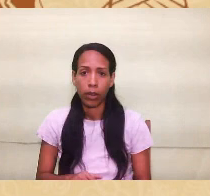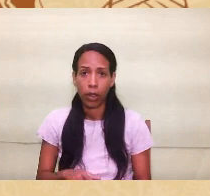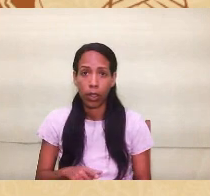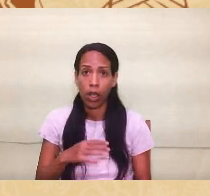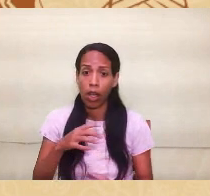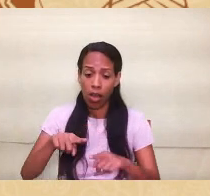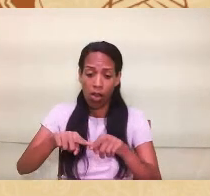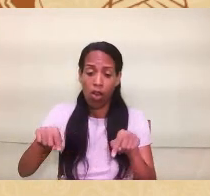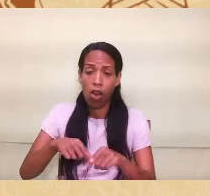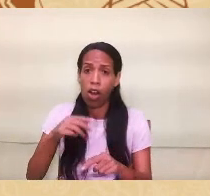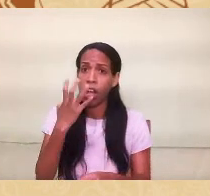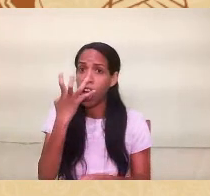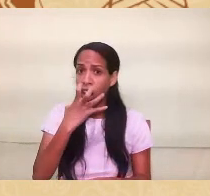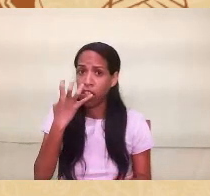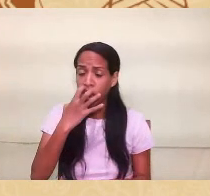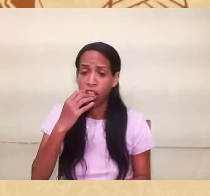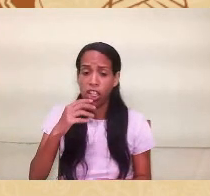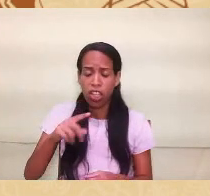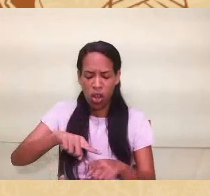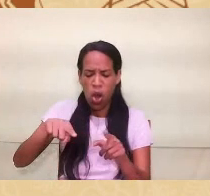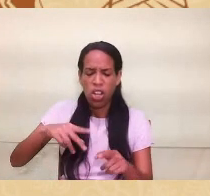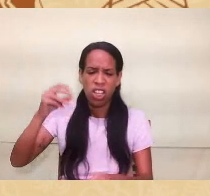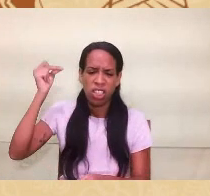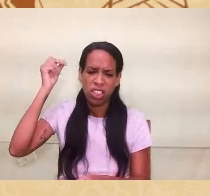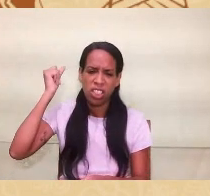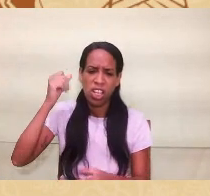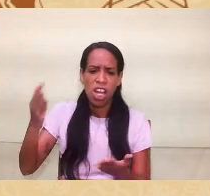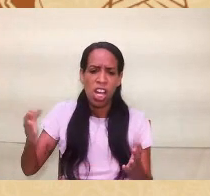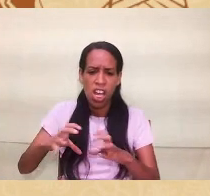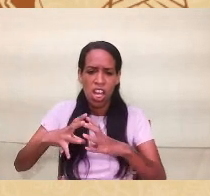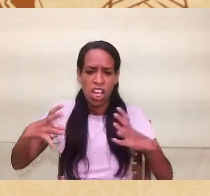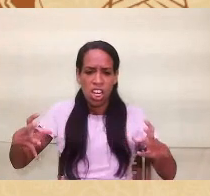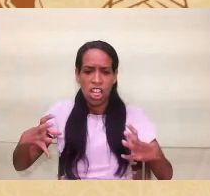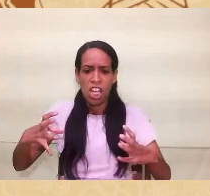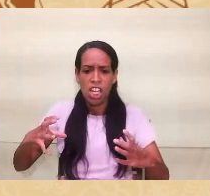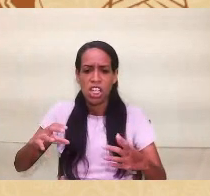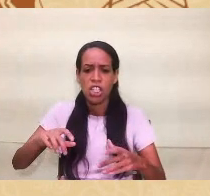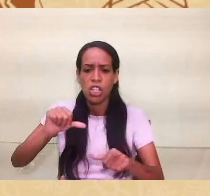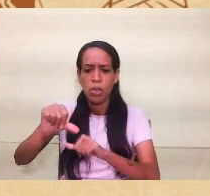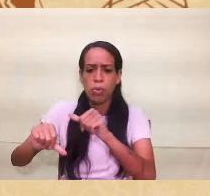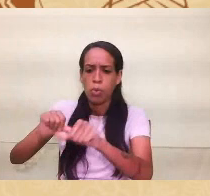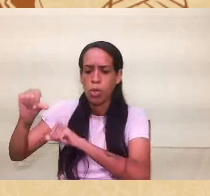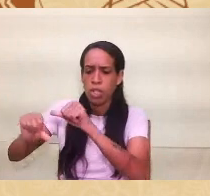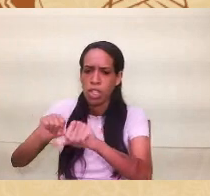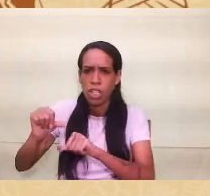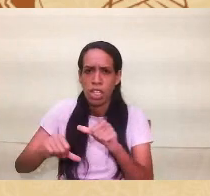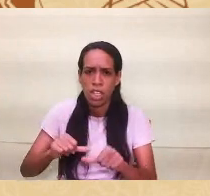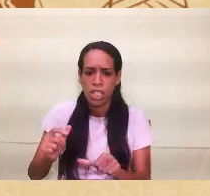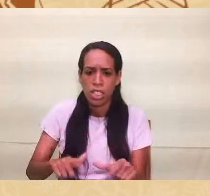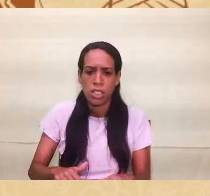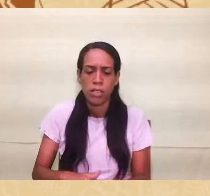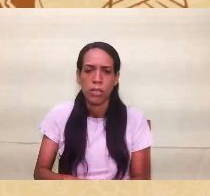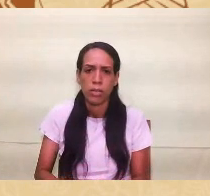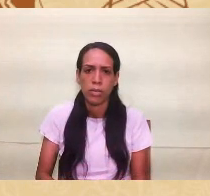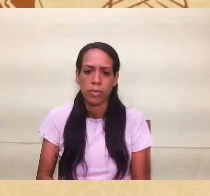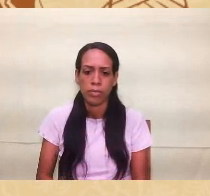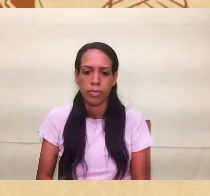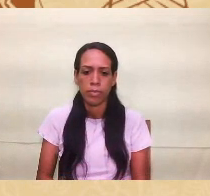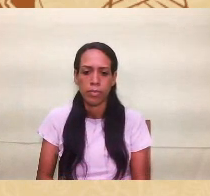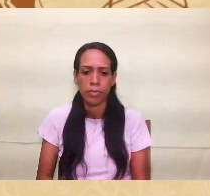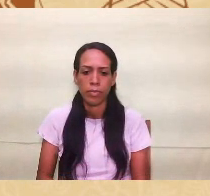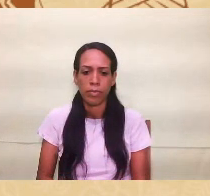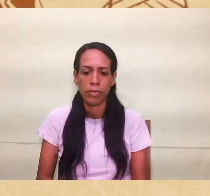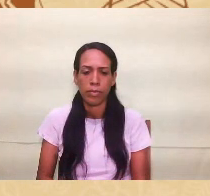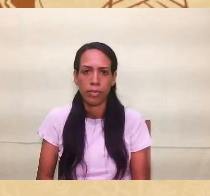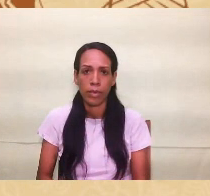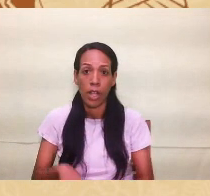falas ancestrais, como uma grande dança. Caramansu e Mangetá, Yangara Tepe e Bakura. Essa